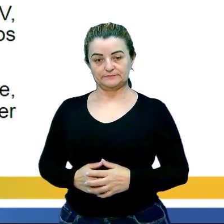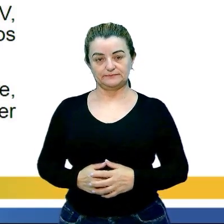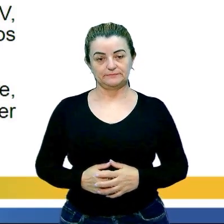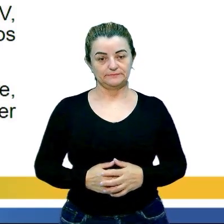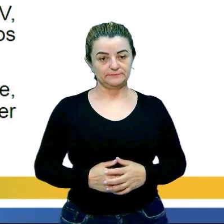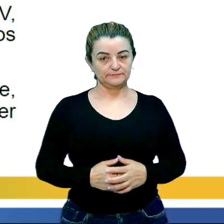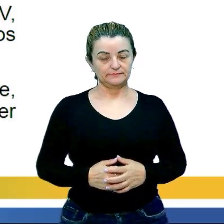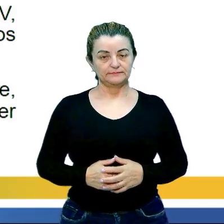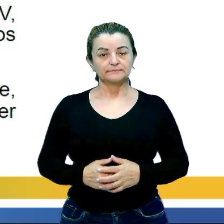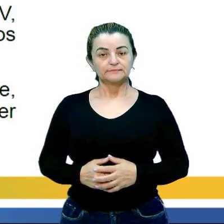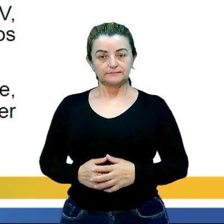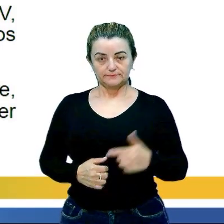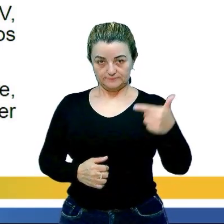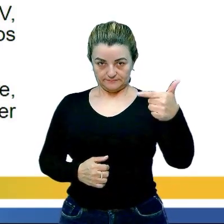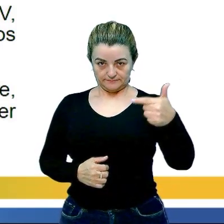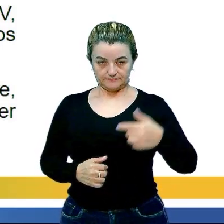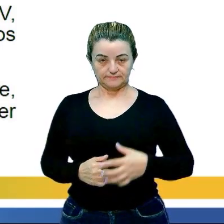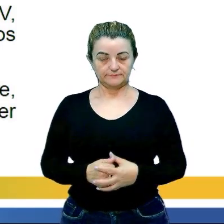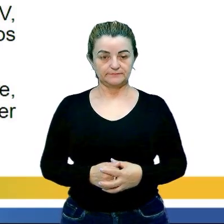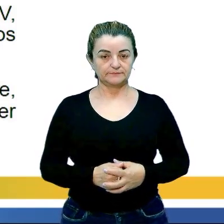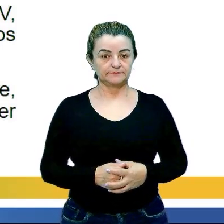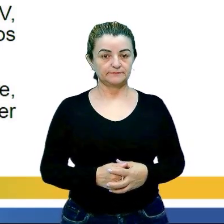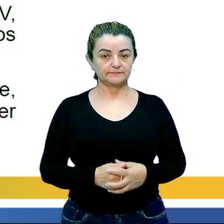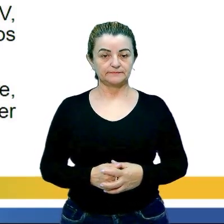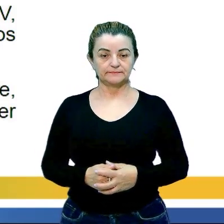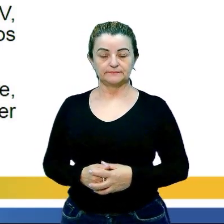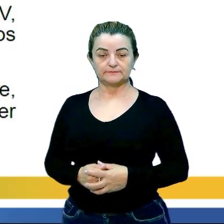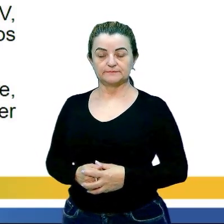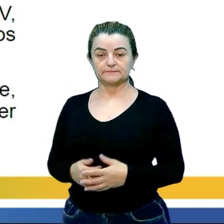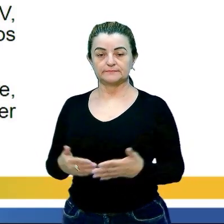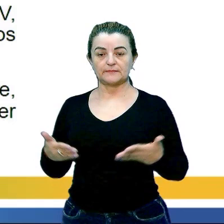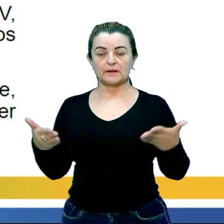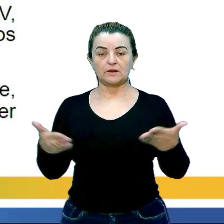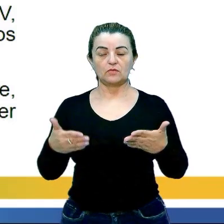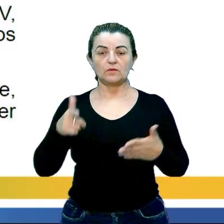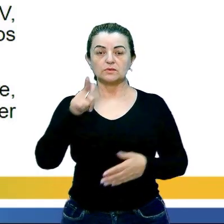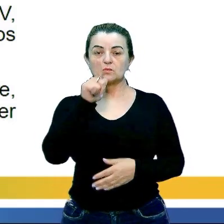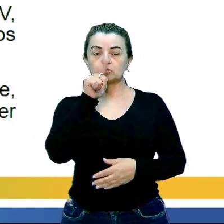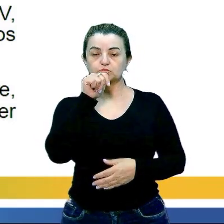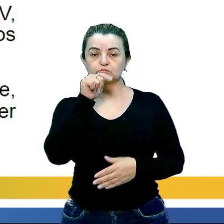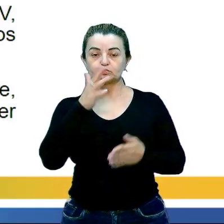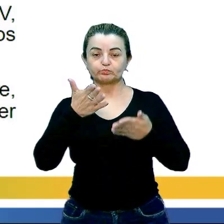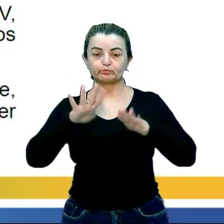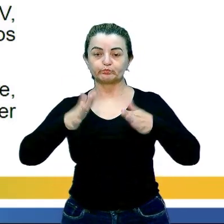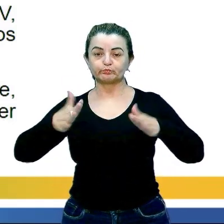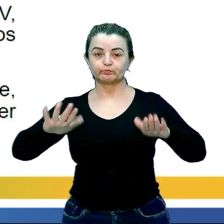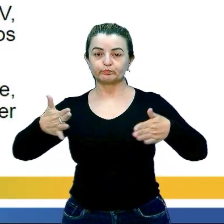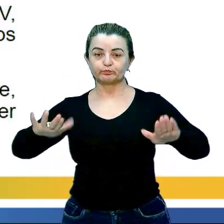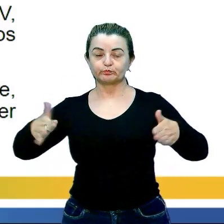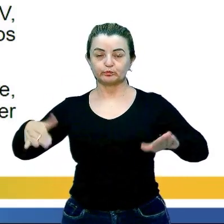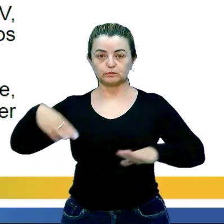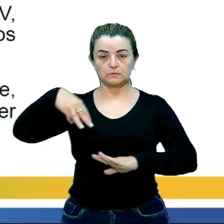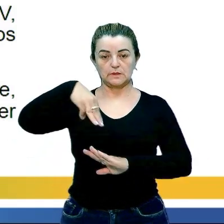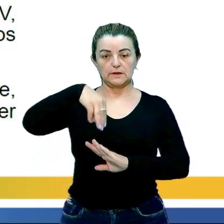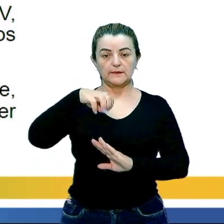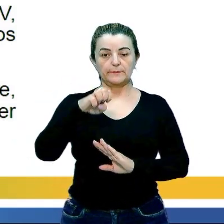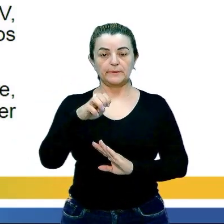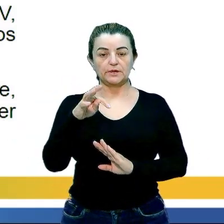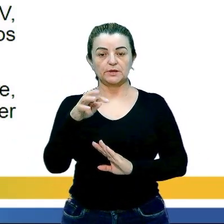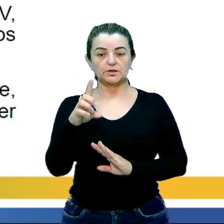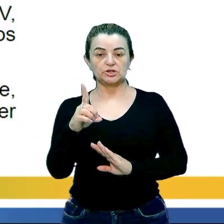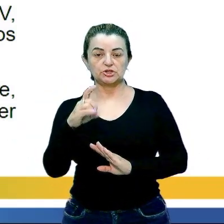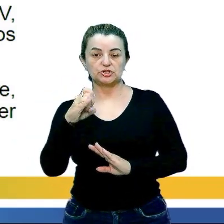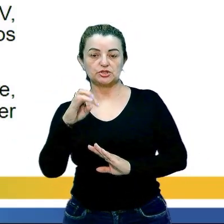Vamos para a próxima questão. Vamos falar sobre o Mar Mediterrâneo. Olha aí que eu falei para vocês a importância do